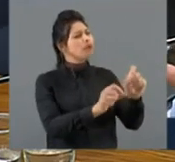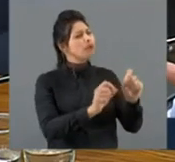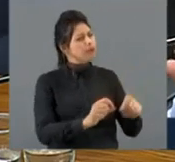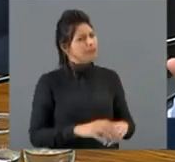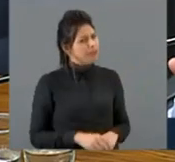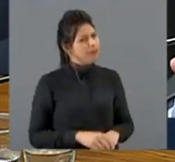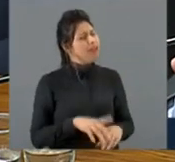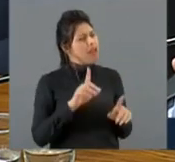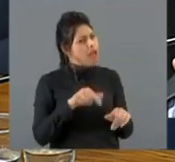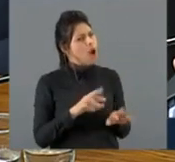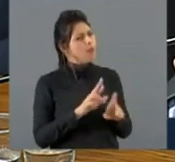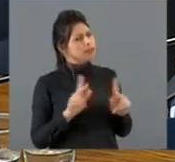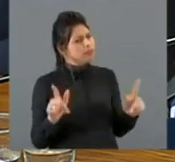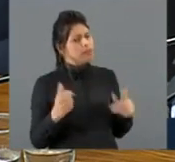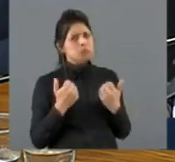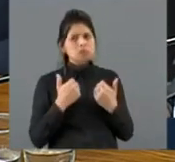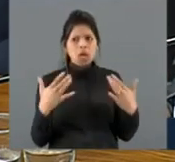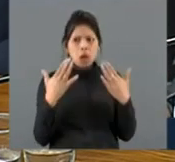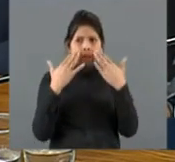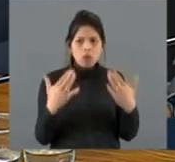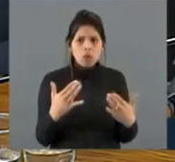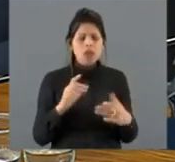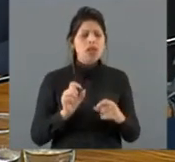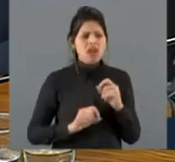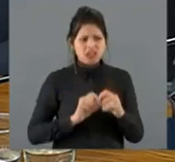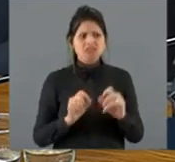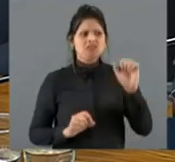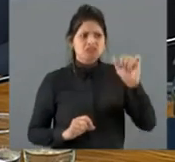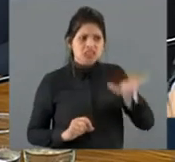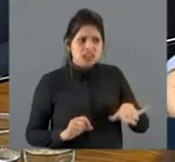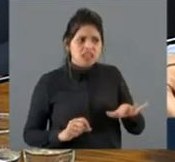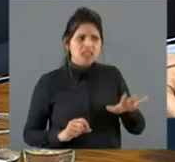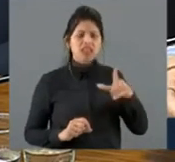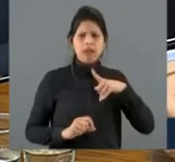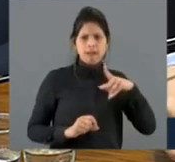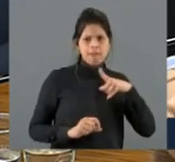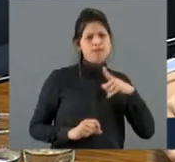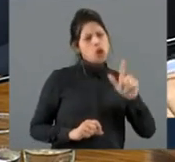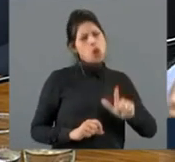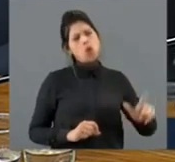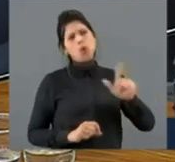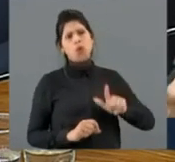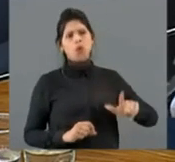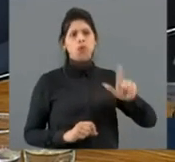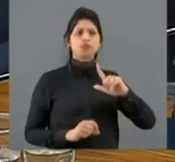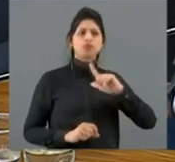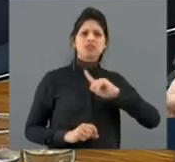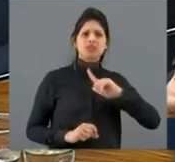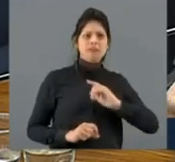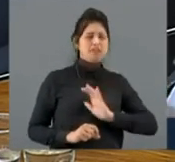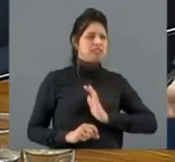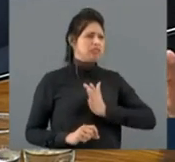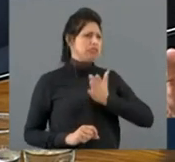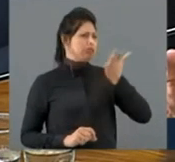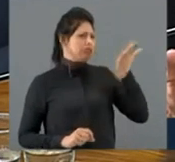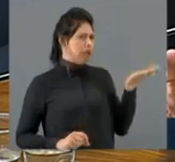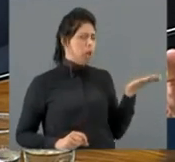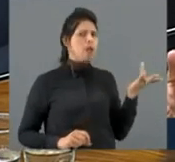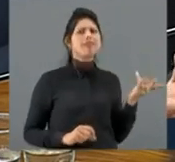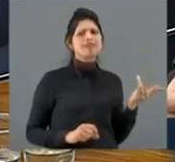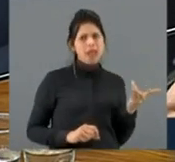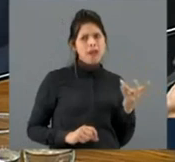isso demonstra a diferença dessa audiência pública, em que sim, obviamente houve indignação, obviamente houve, por parte de muitos